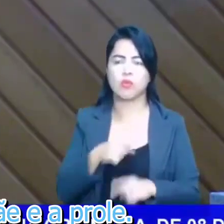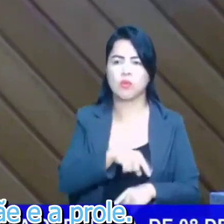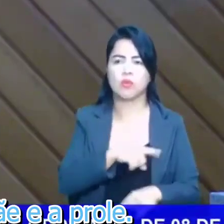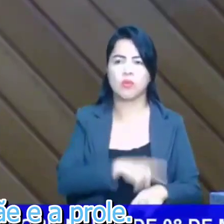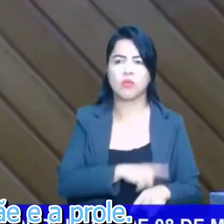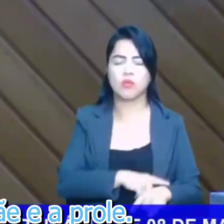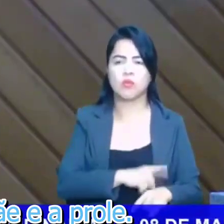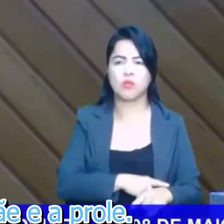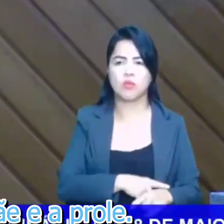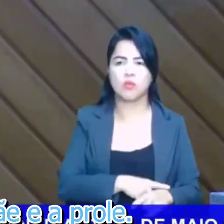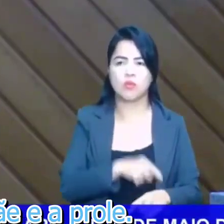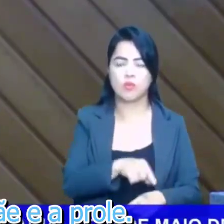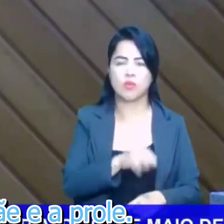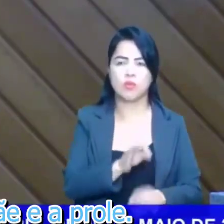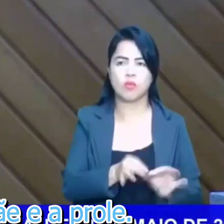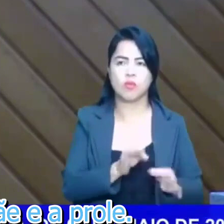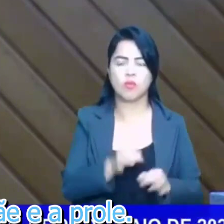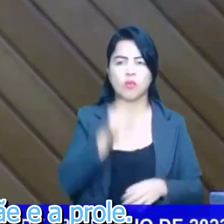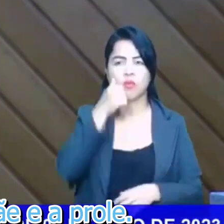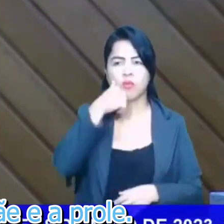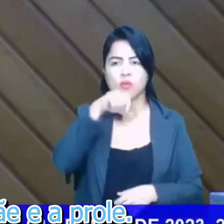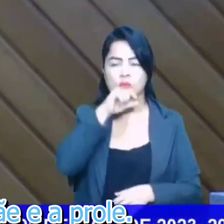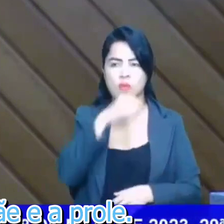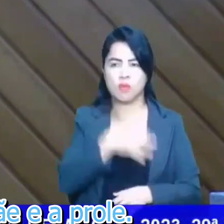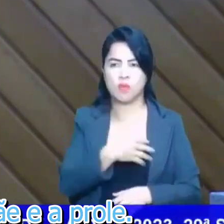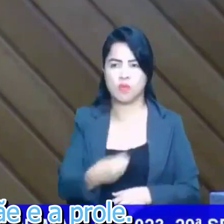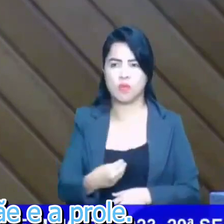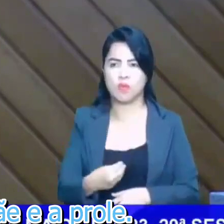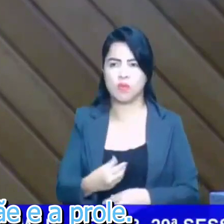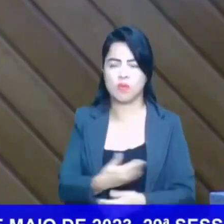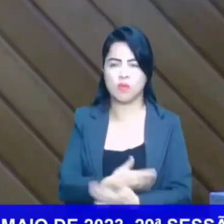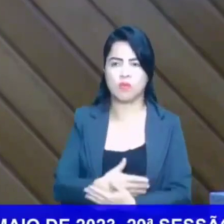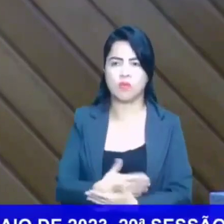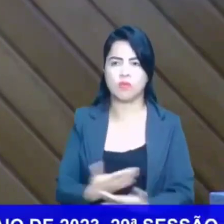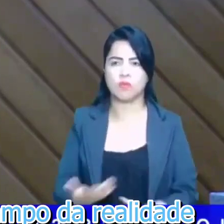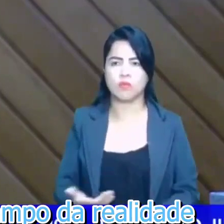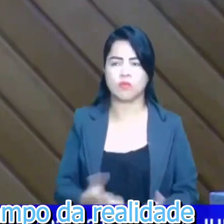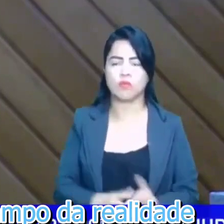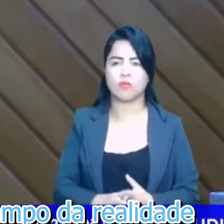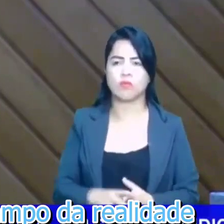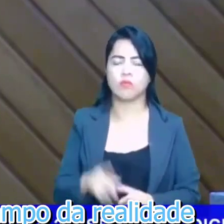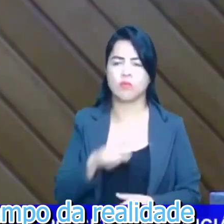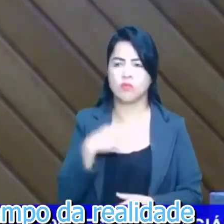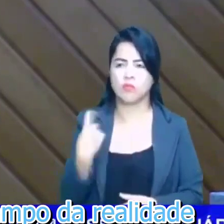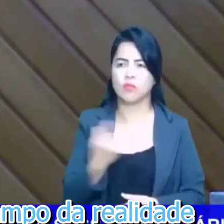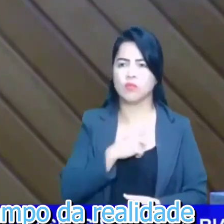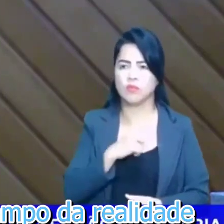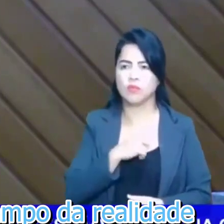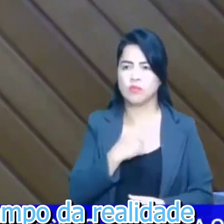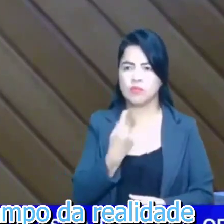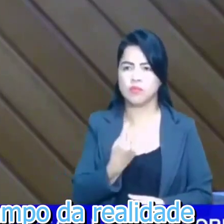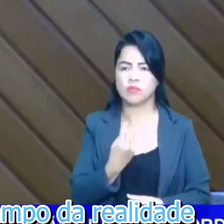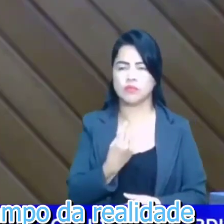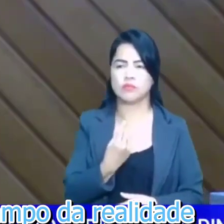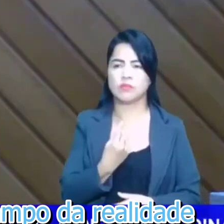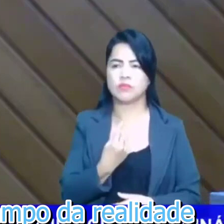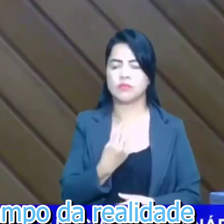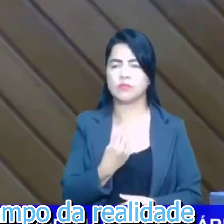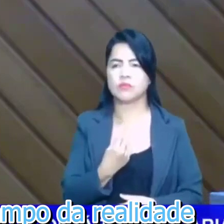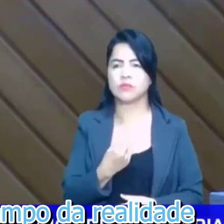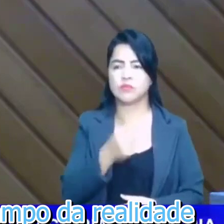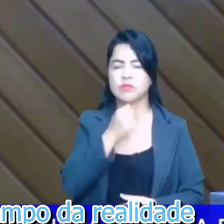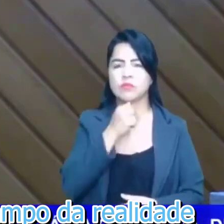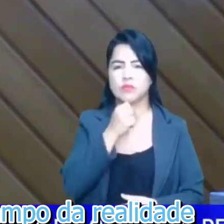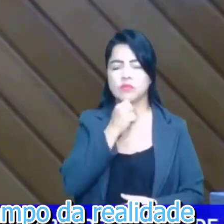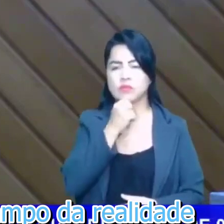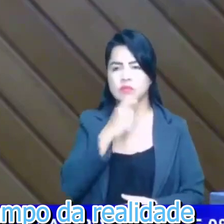momento, a relação jurídica era entre a mãe e a prole. Então, nós temos um fato que além de